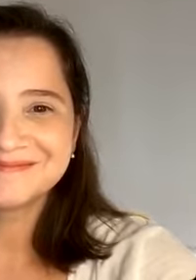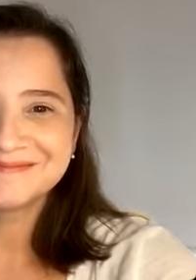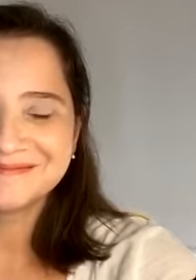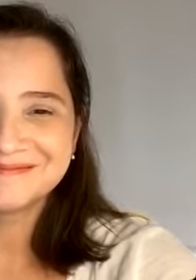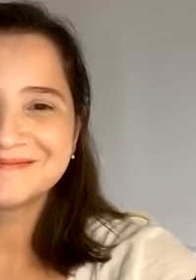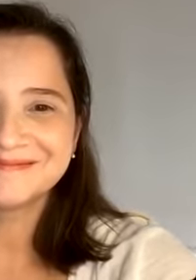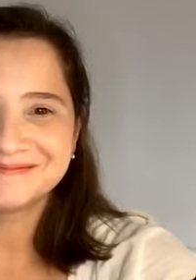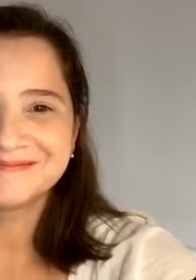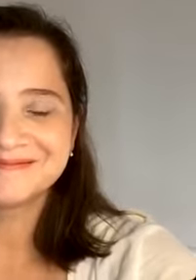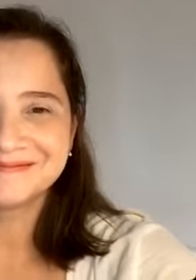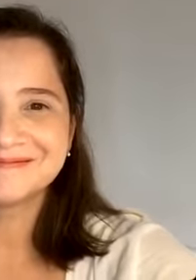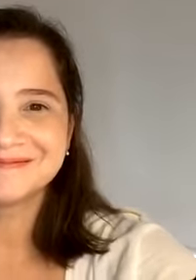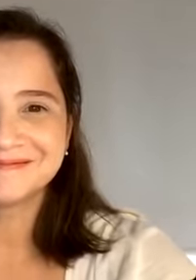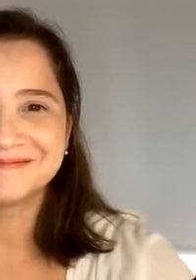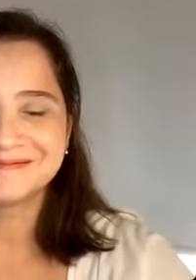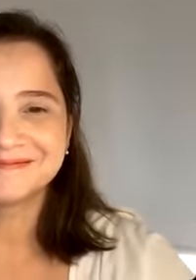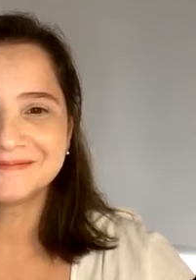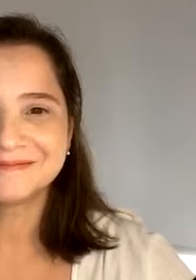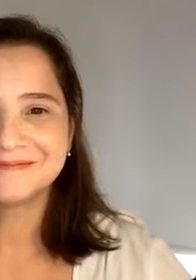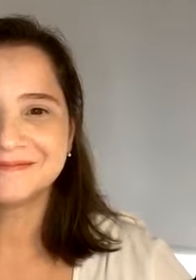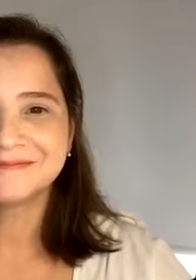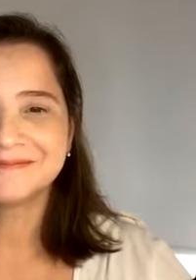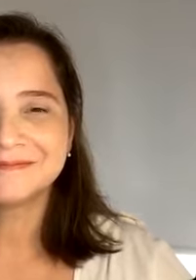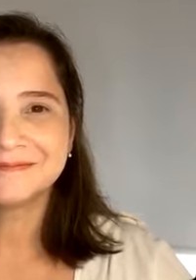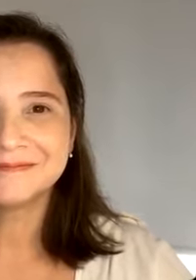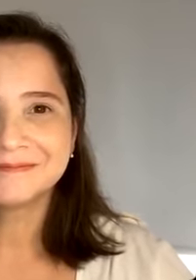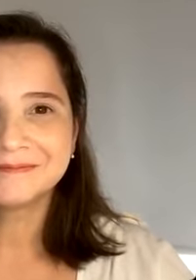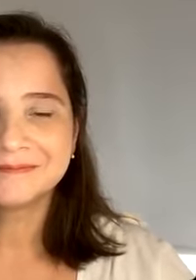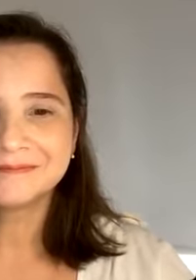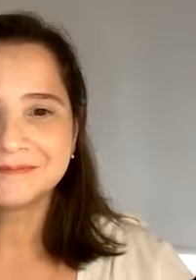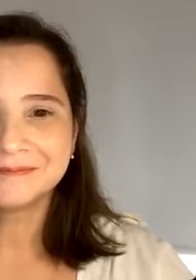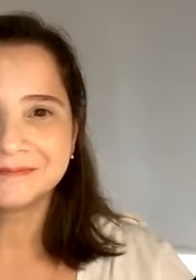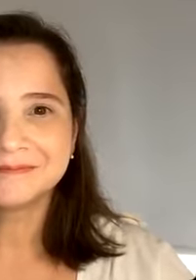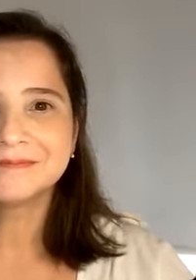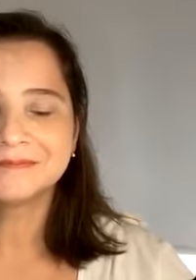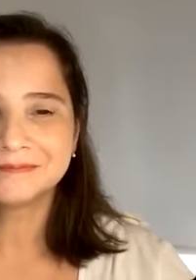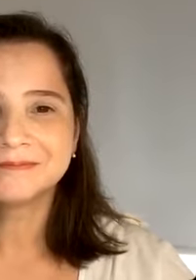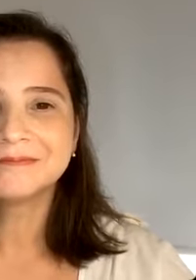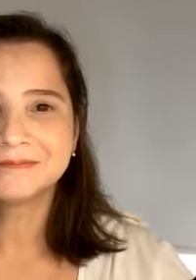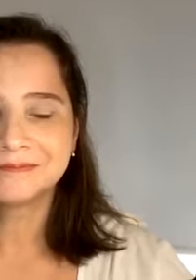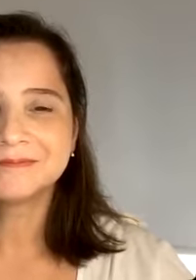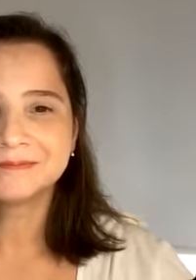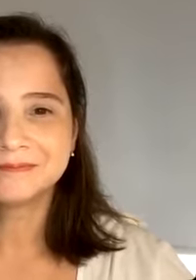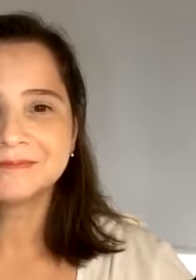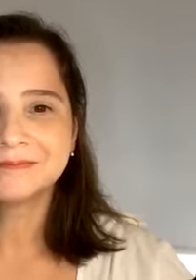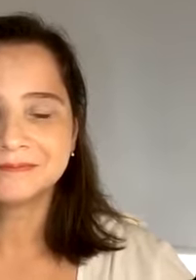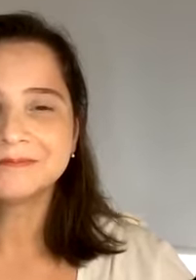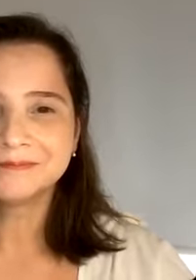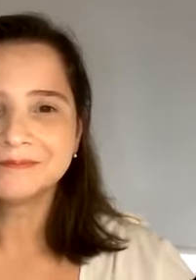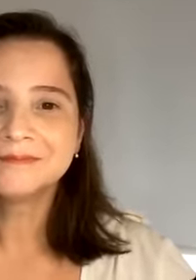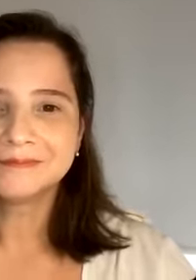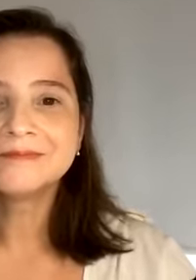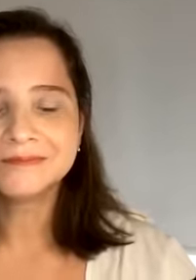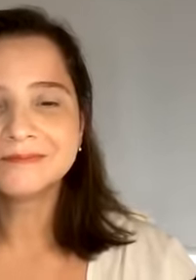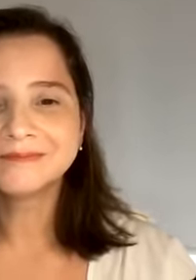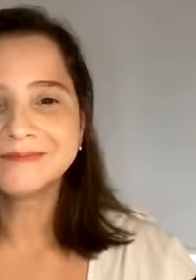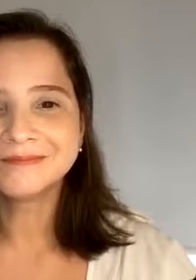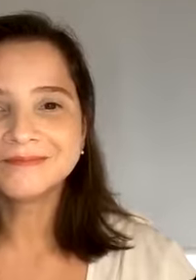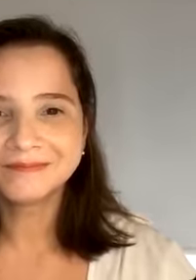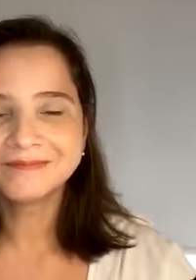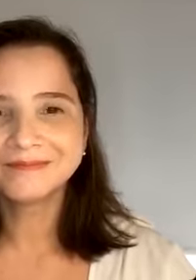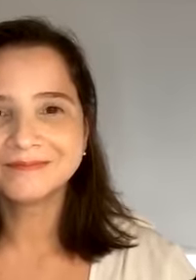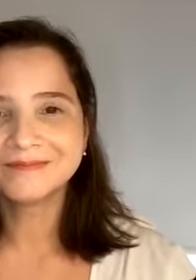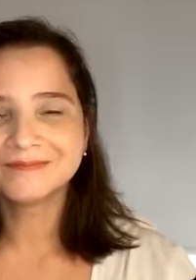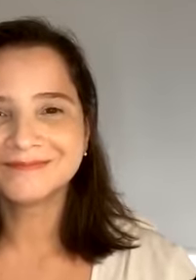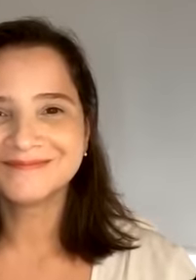você. Inclusive participando e compartilhando esse conhecimento com a gente lá na Assembleia Legislativa, quando a gente fez uma